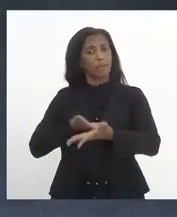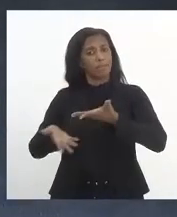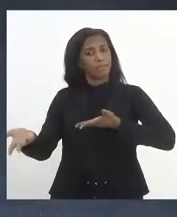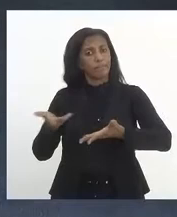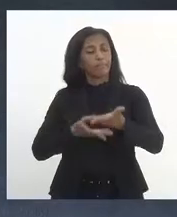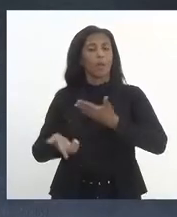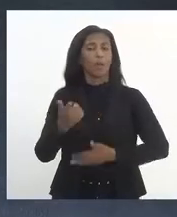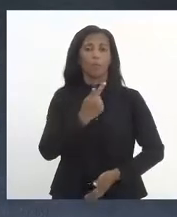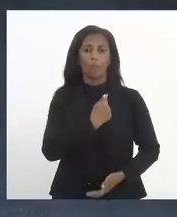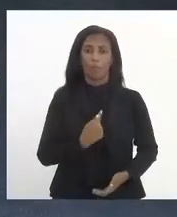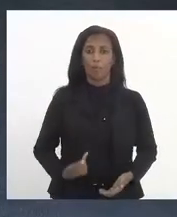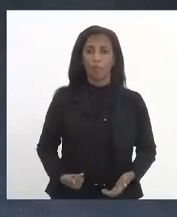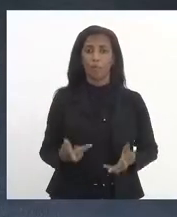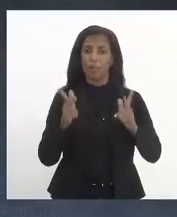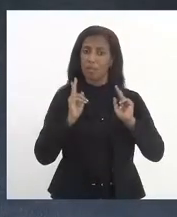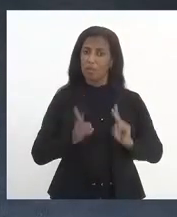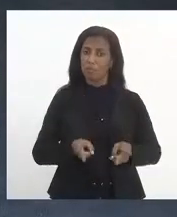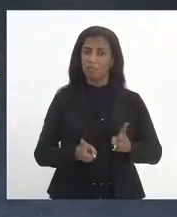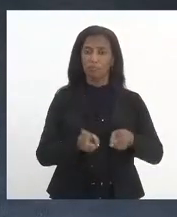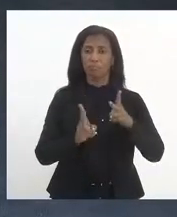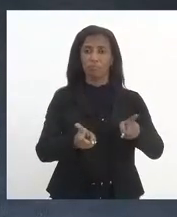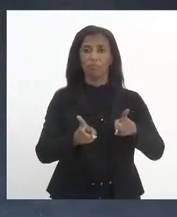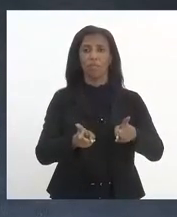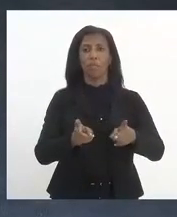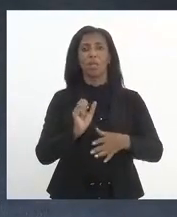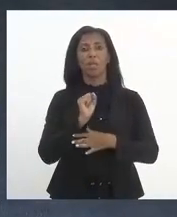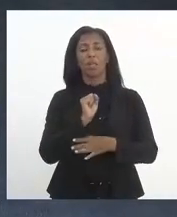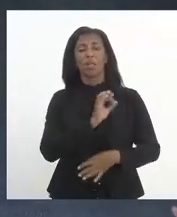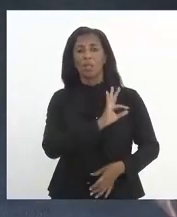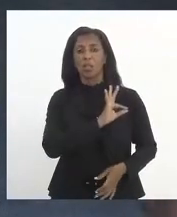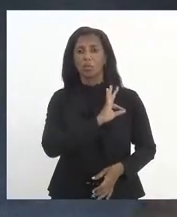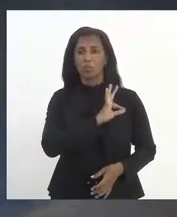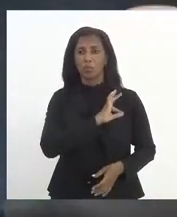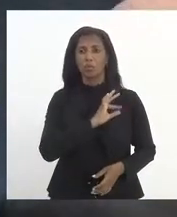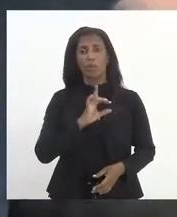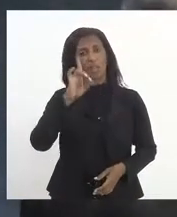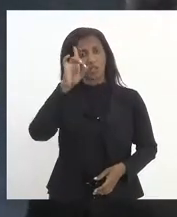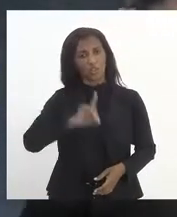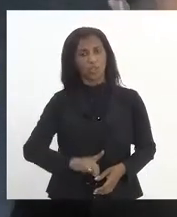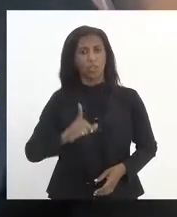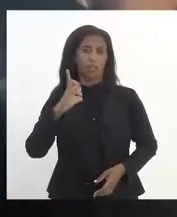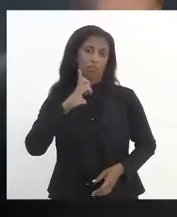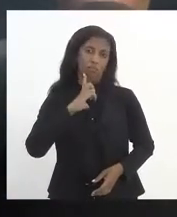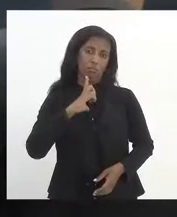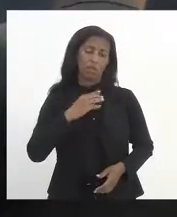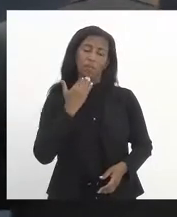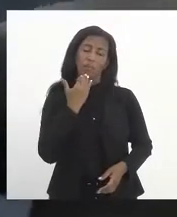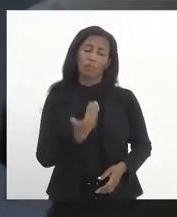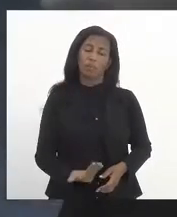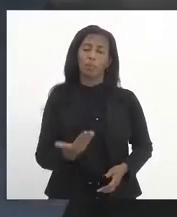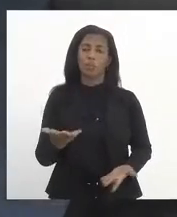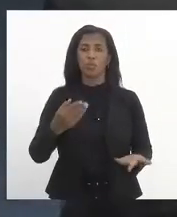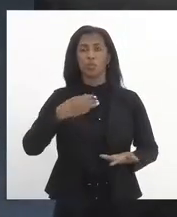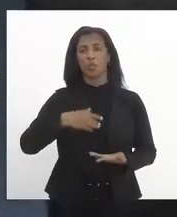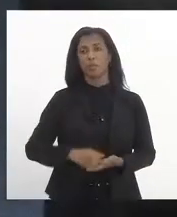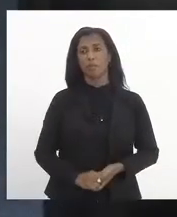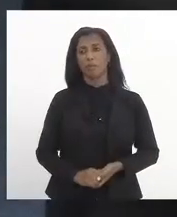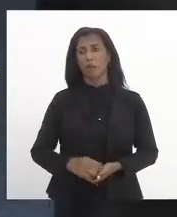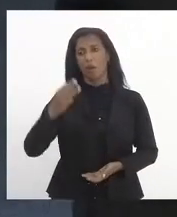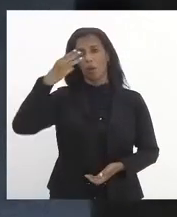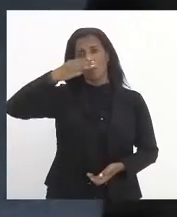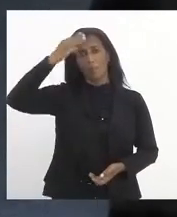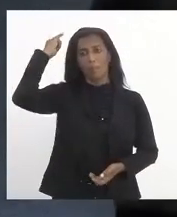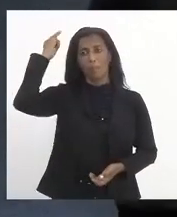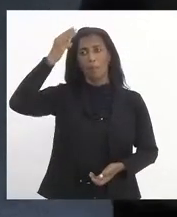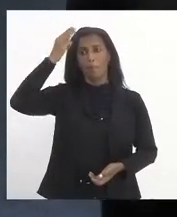caminha a humanidade, e assim seguem os policiais sem a garantia dos seus direitos. Então, pedi ao deputado Márcio